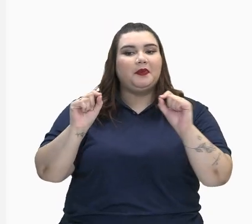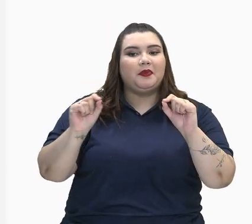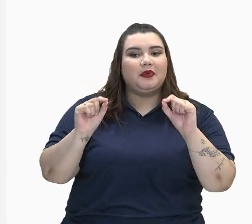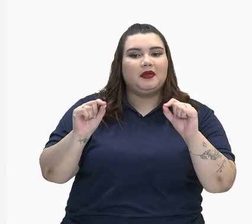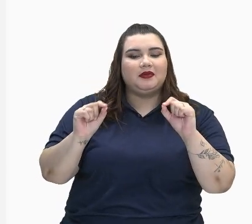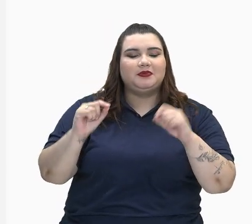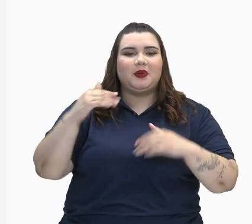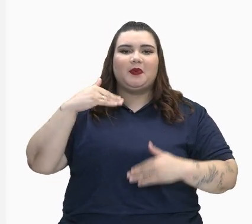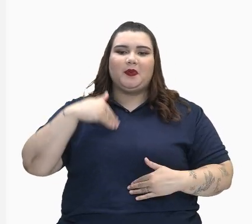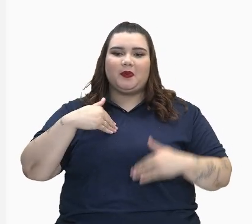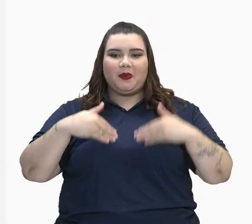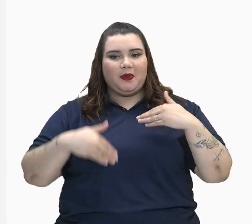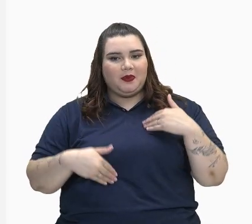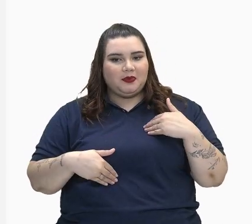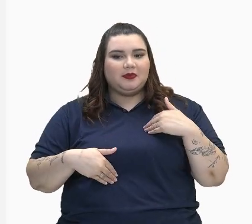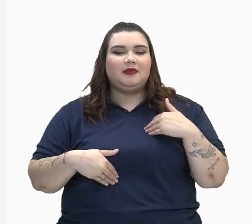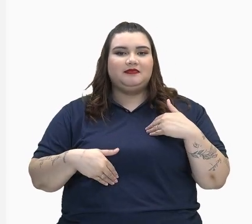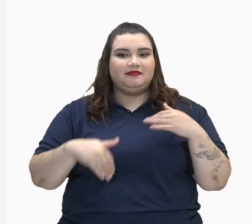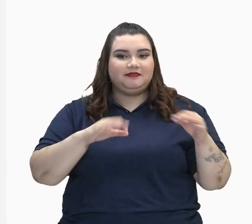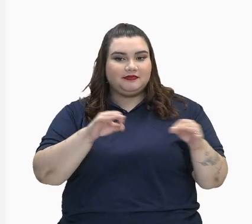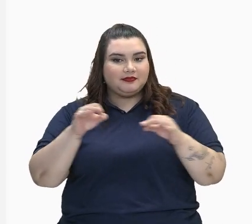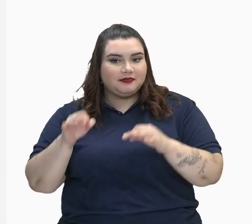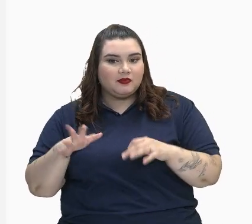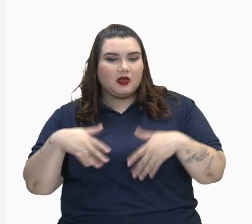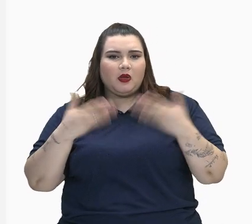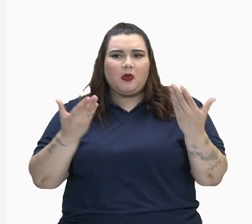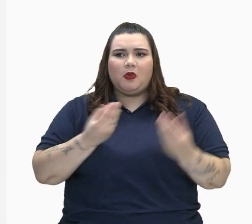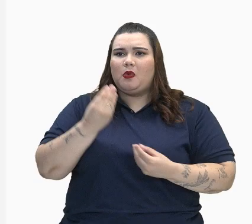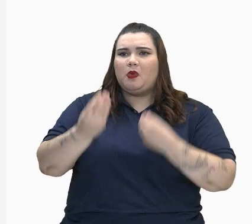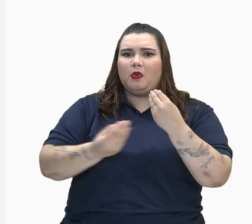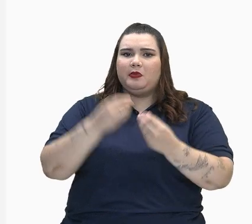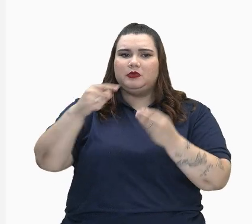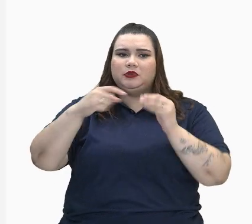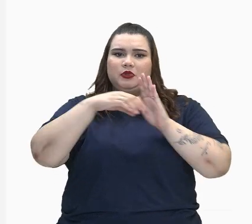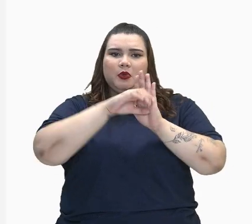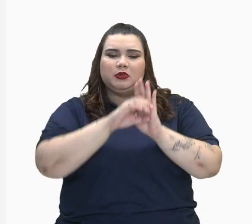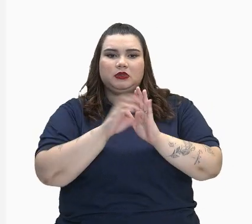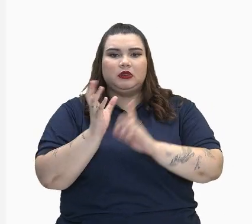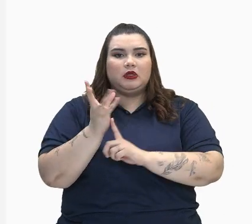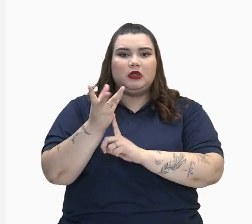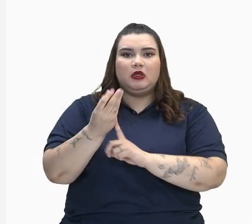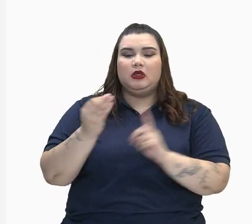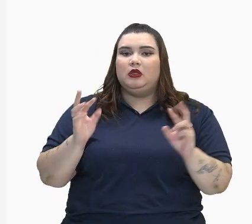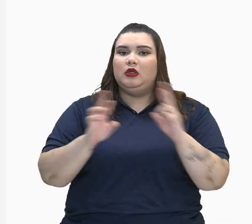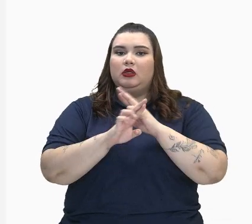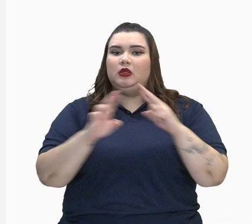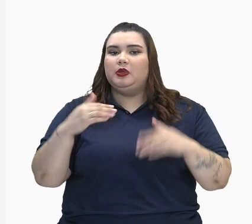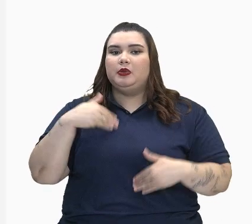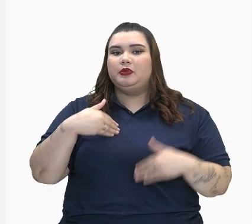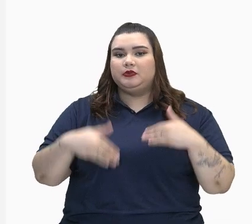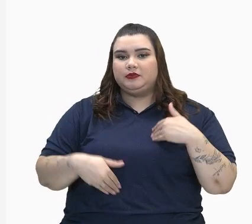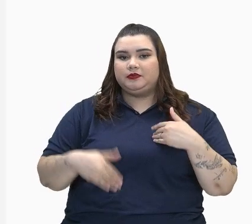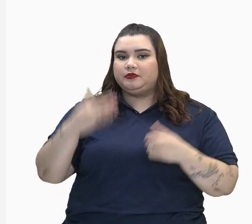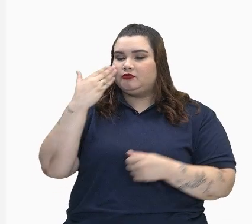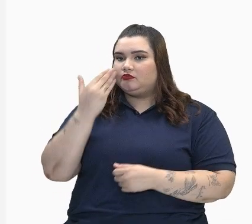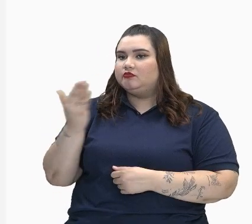O corpo. E aí, qual é esse conceito nas artes em relação ao corpo? Vamos